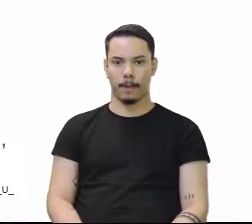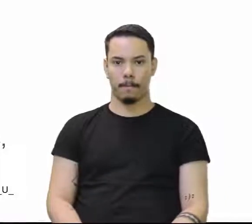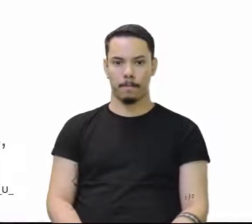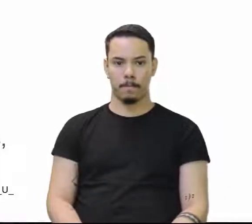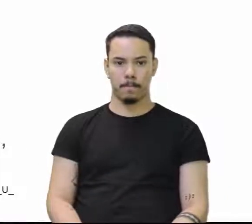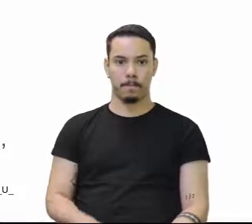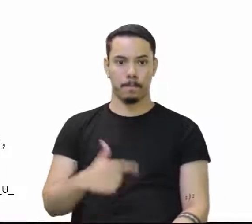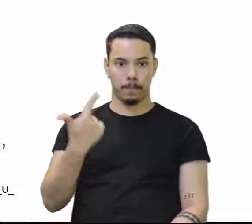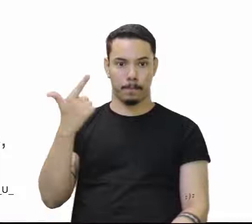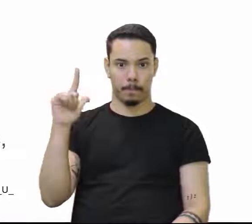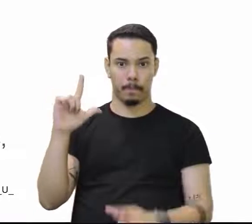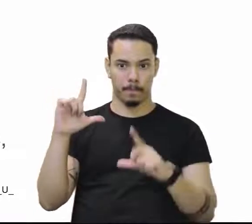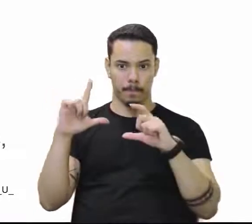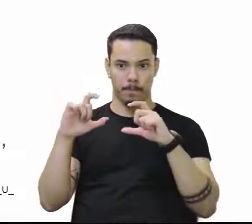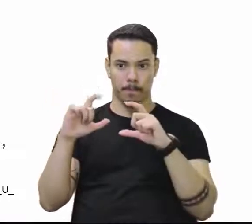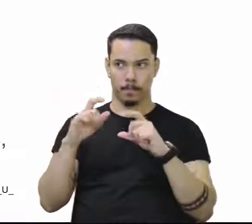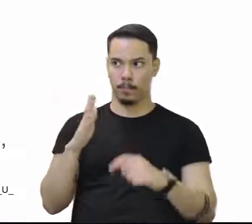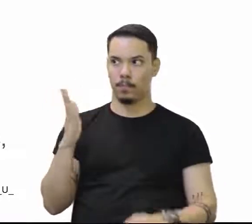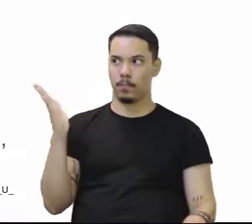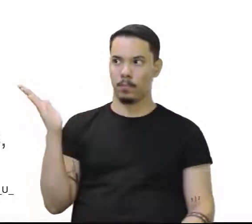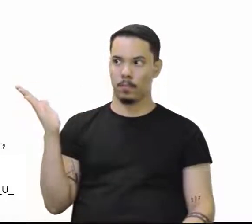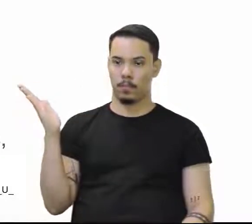Aí uma outra foto.